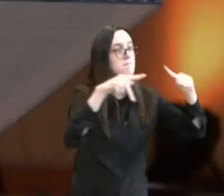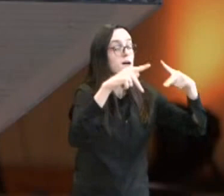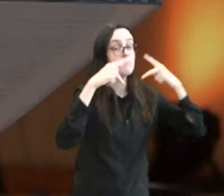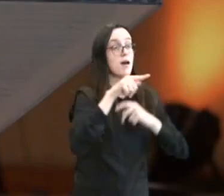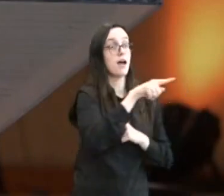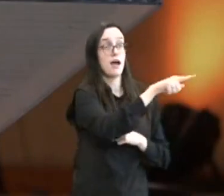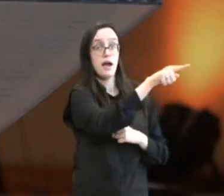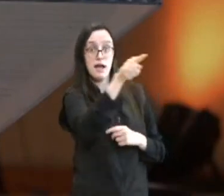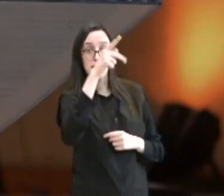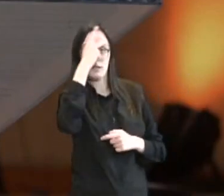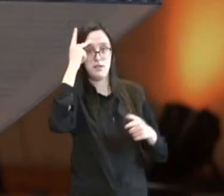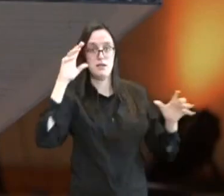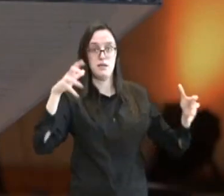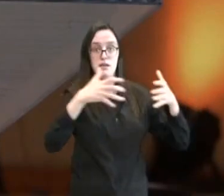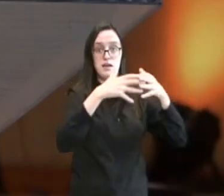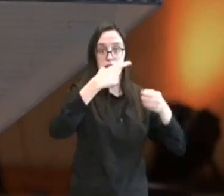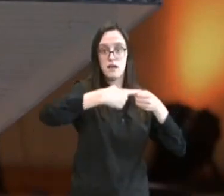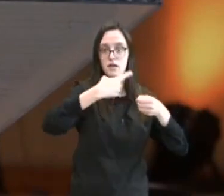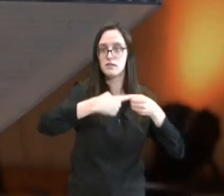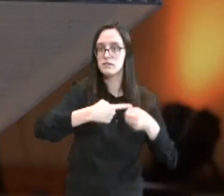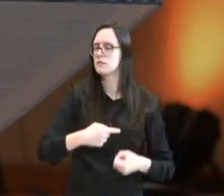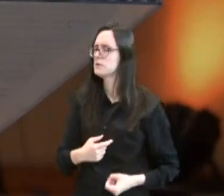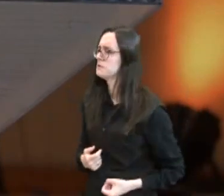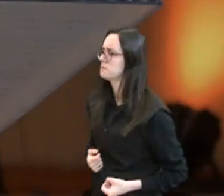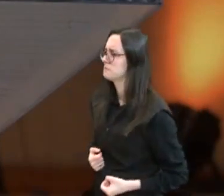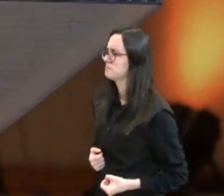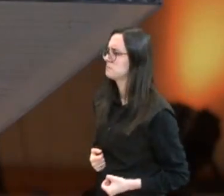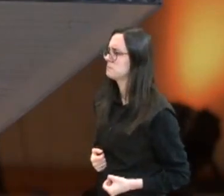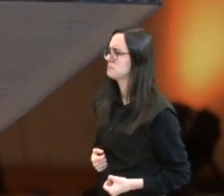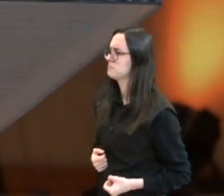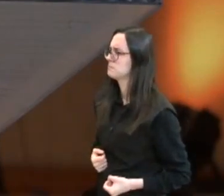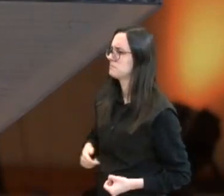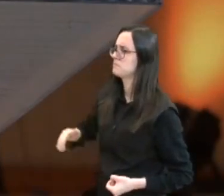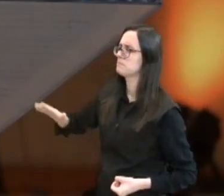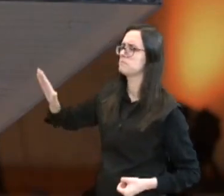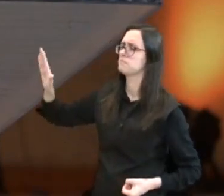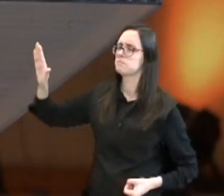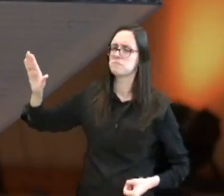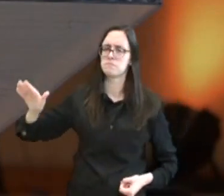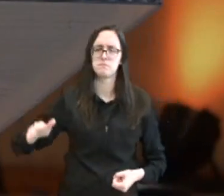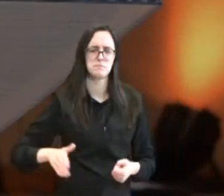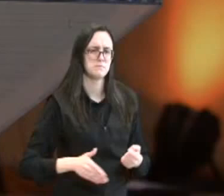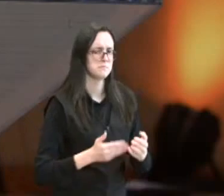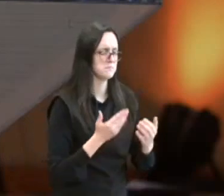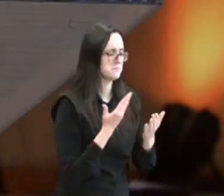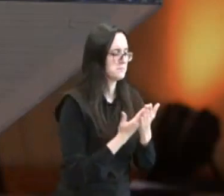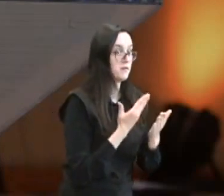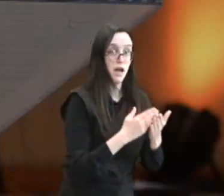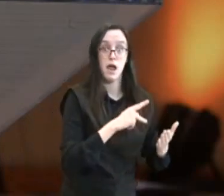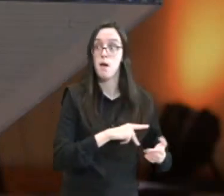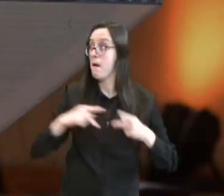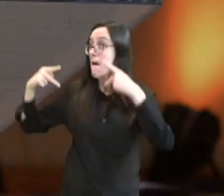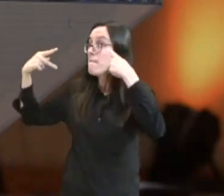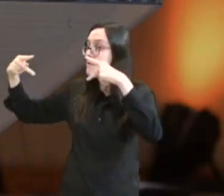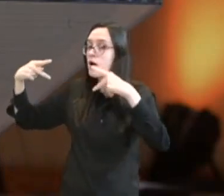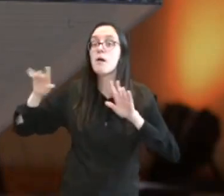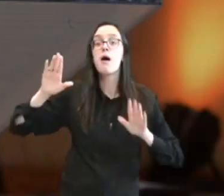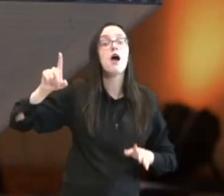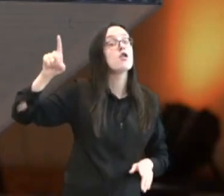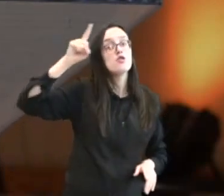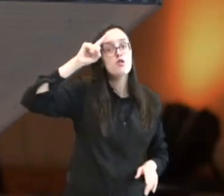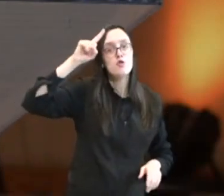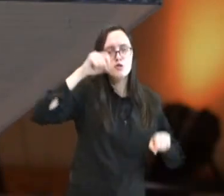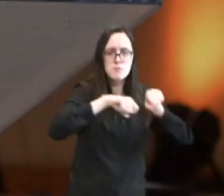aqueles bereanos começaram a procurar, examinando cada dia nas